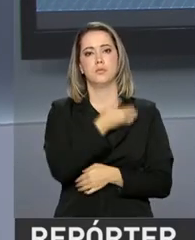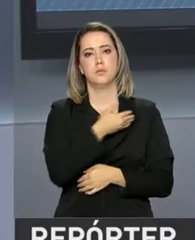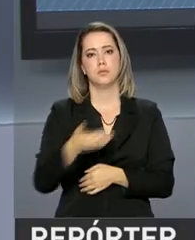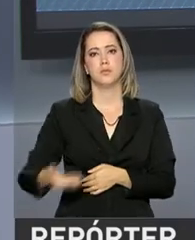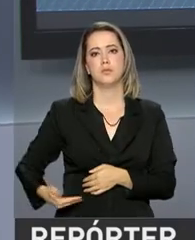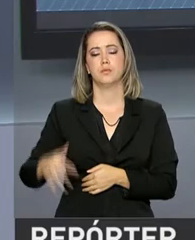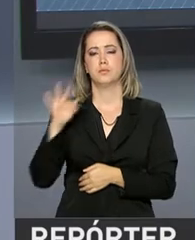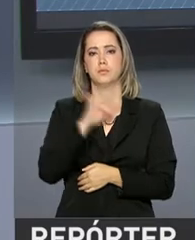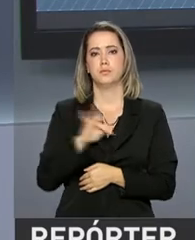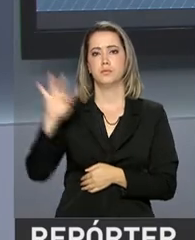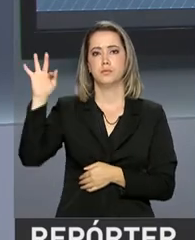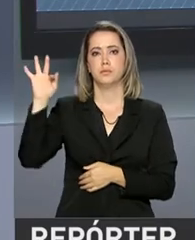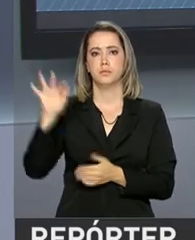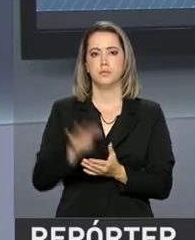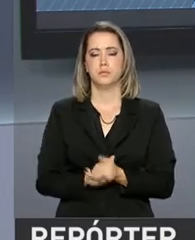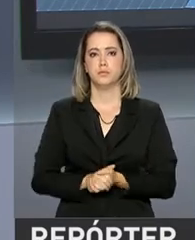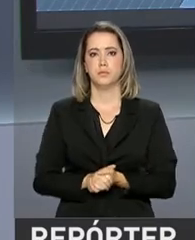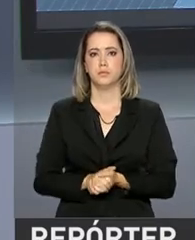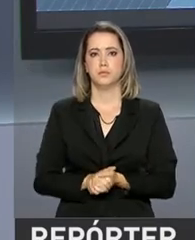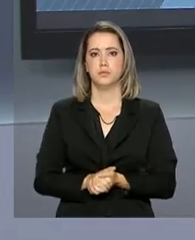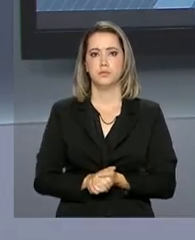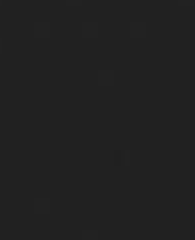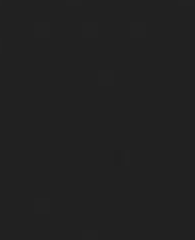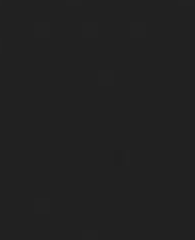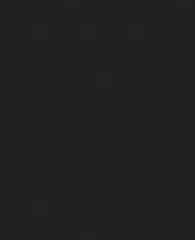nbr a tv do governo federal